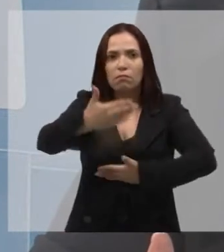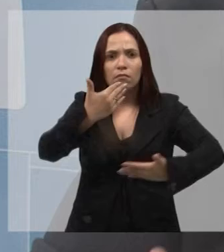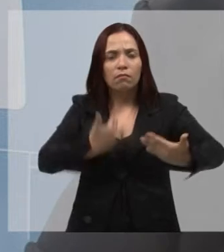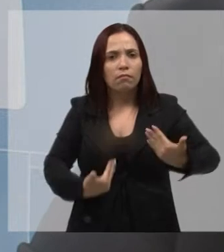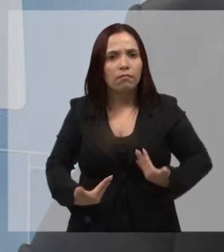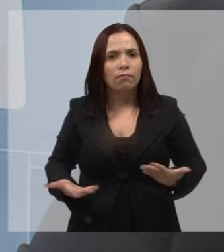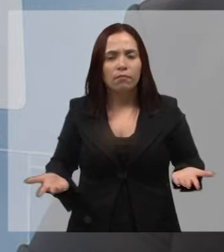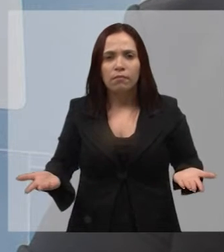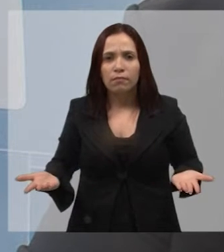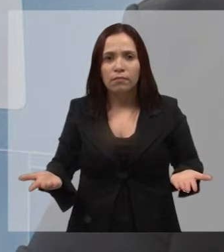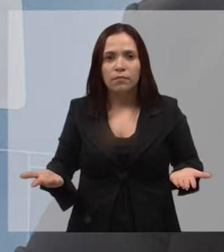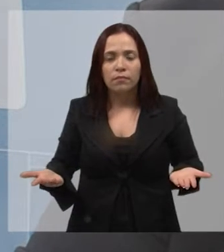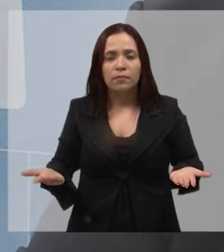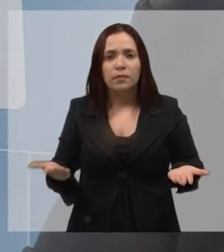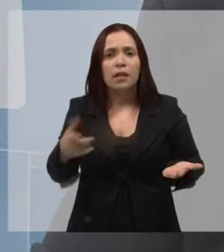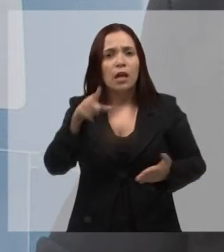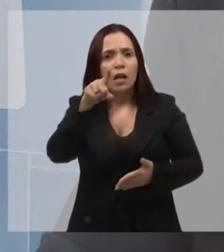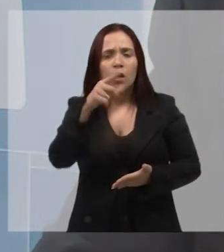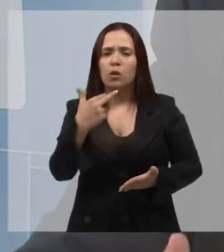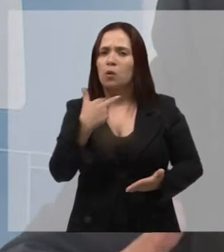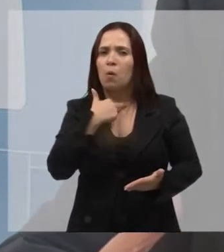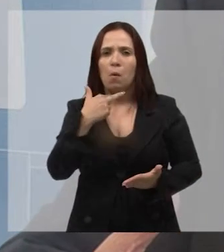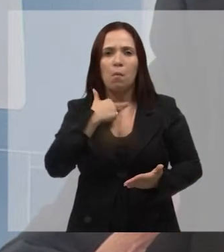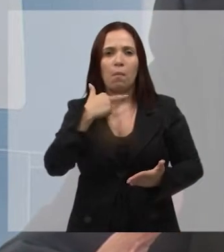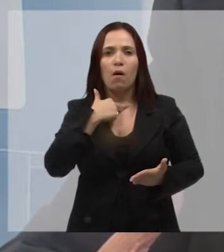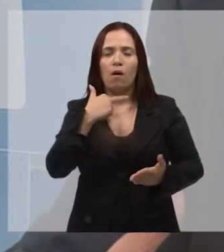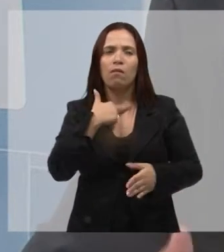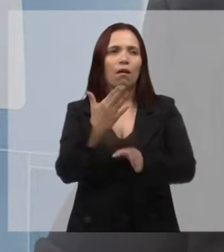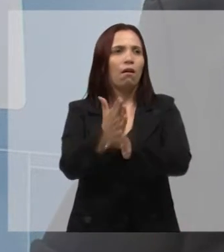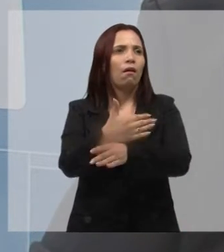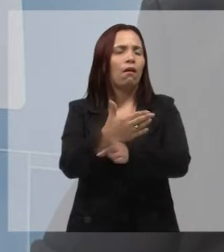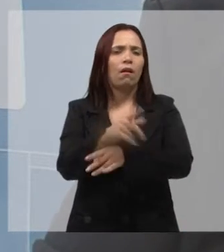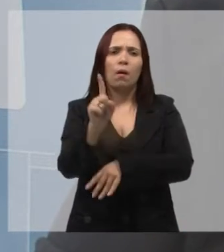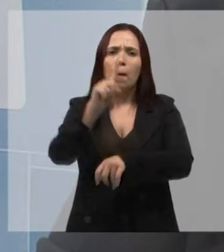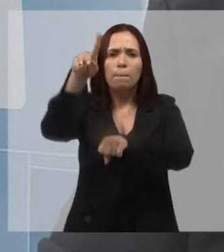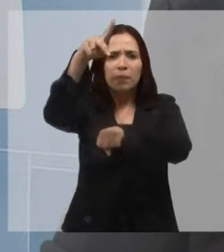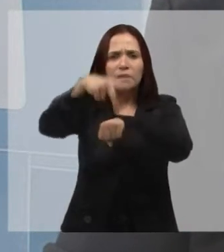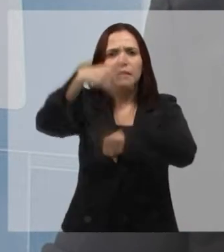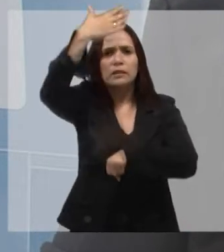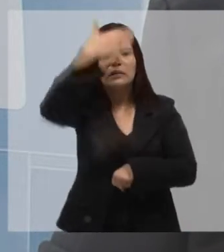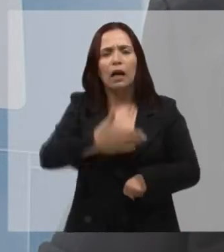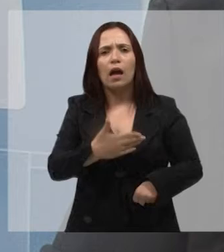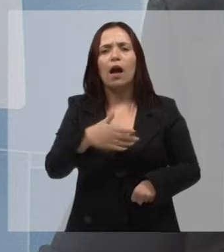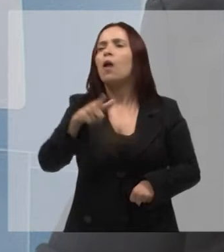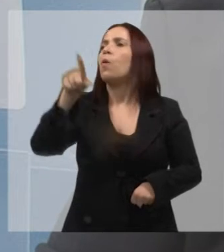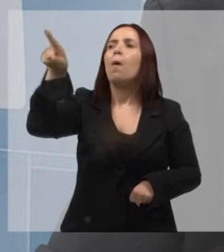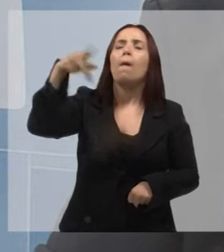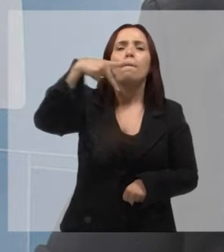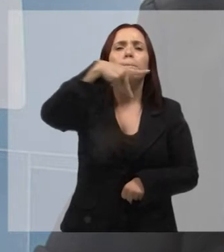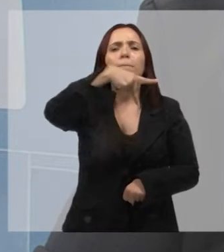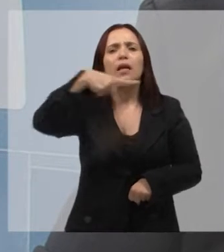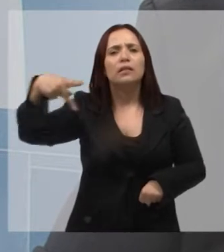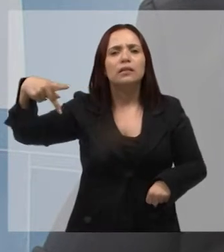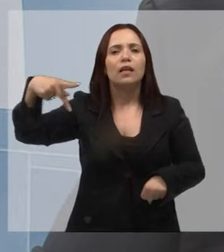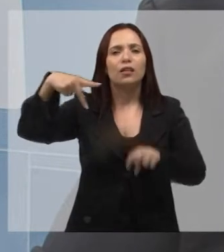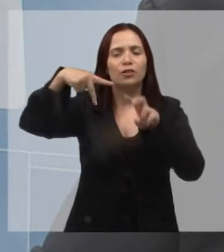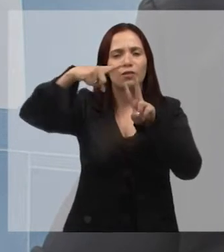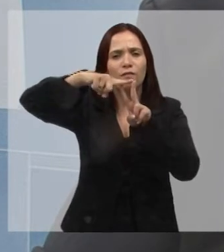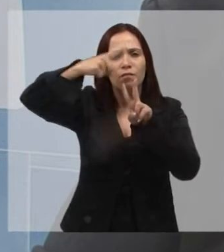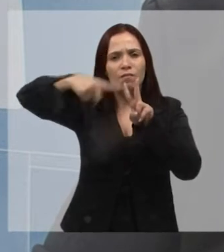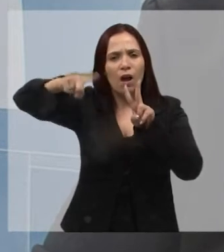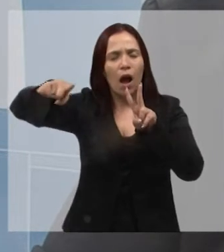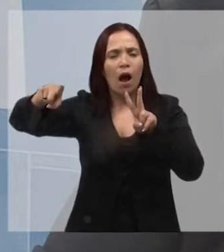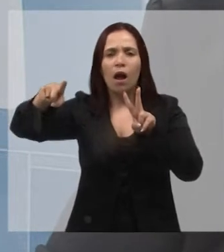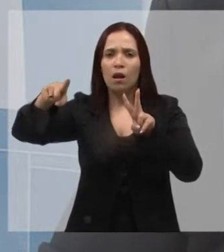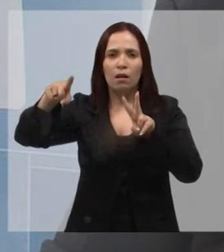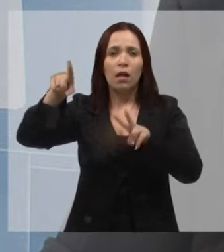pode ficar impune. Isso é uma coisa que num país sério, o presidente da Vale nem está discutindo se ele era para estar na diretoria, não.